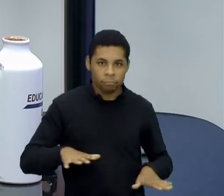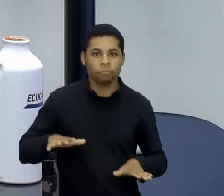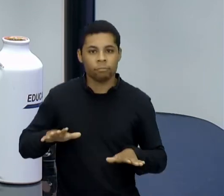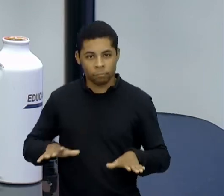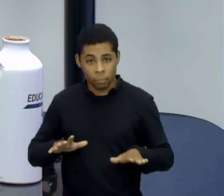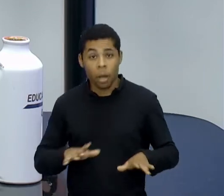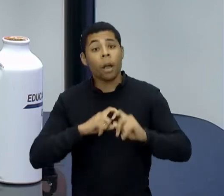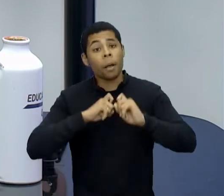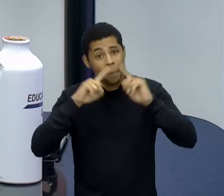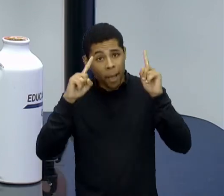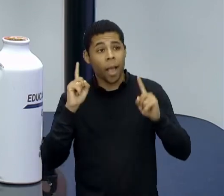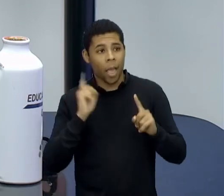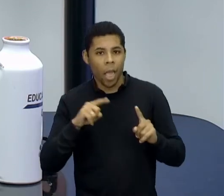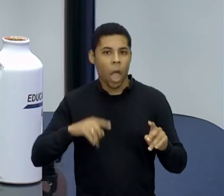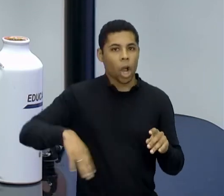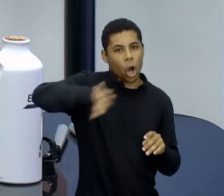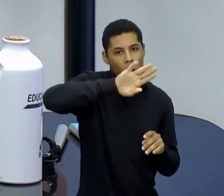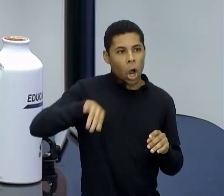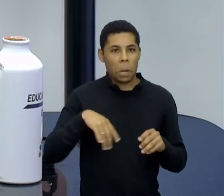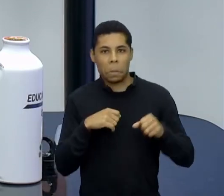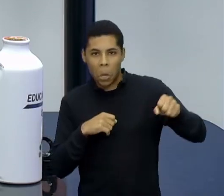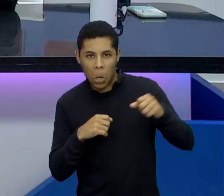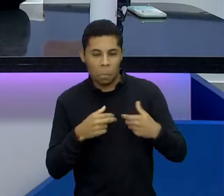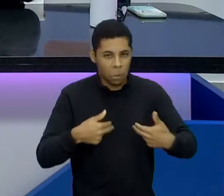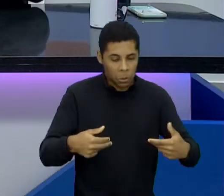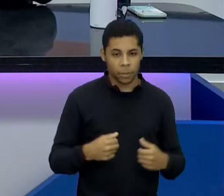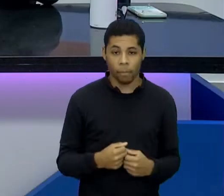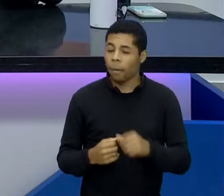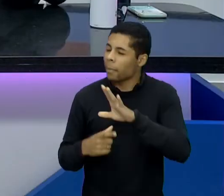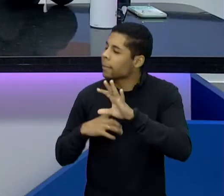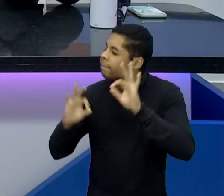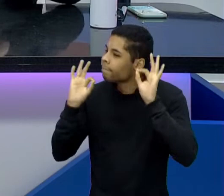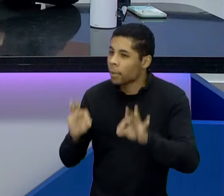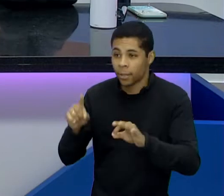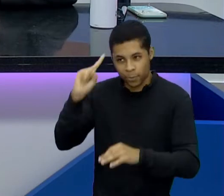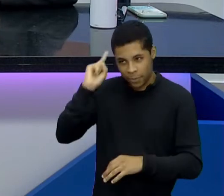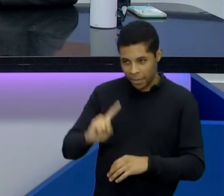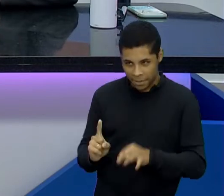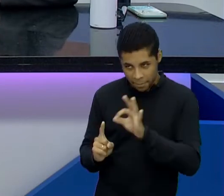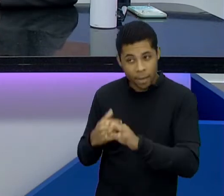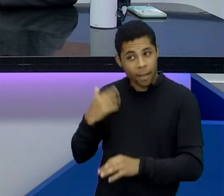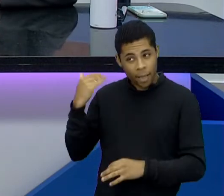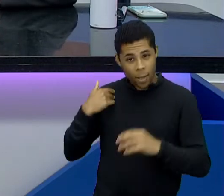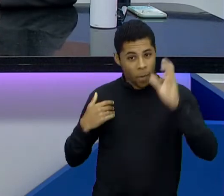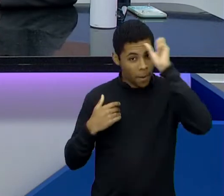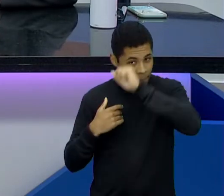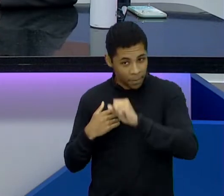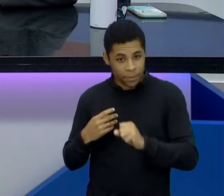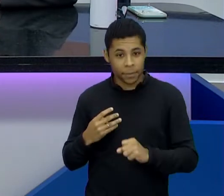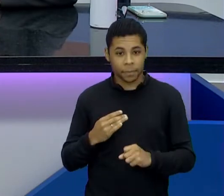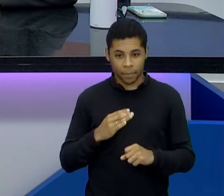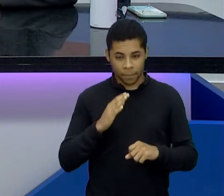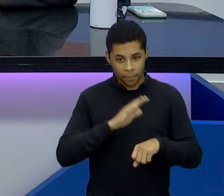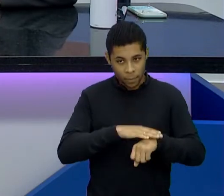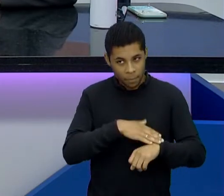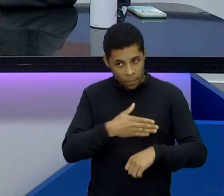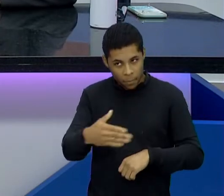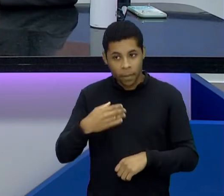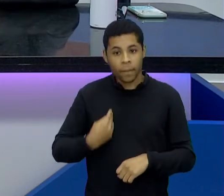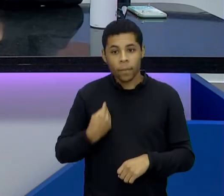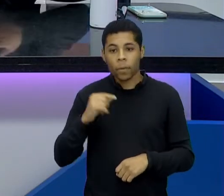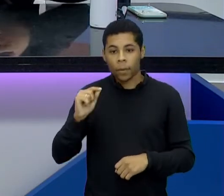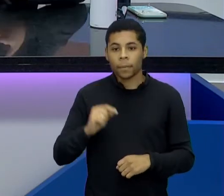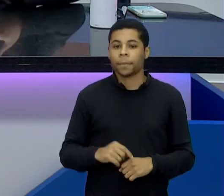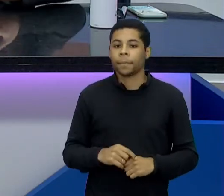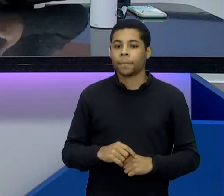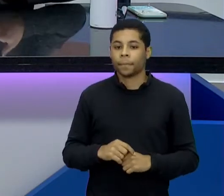golpe, né? E outra coisa que eu tenho certeza que você não sabe, porque eu também aprendi nesse momento da minha vida, que